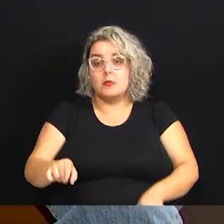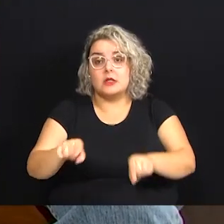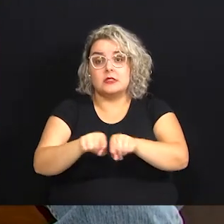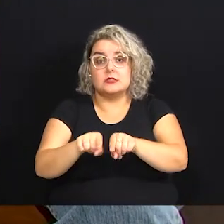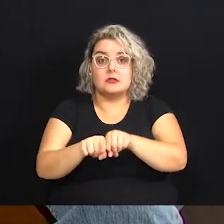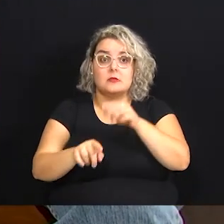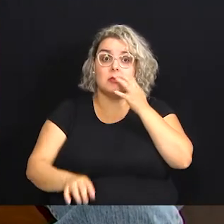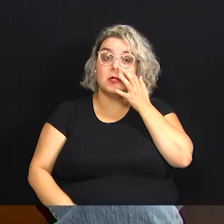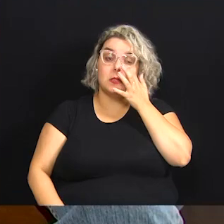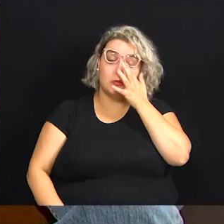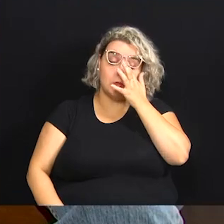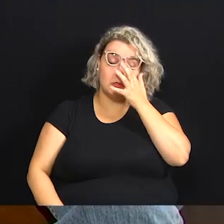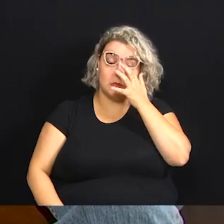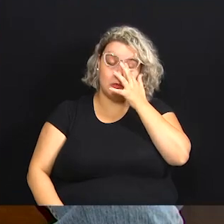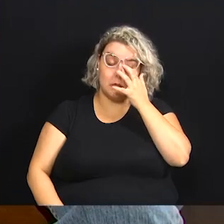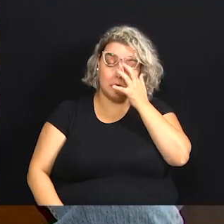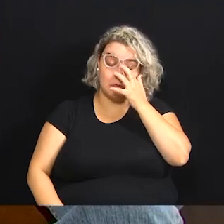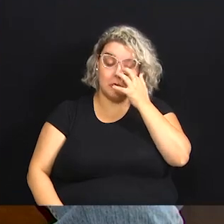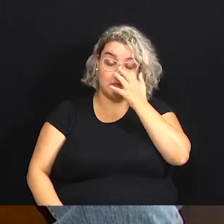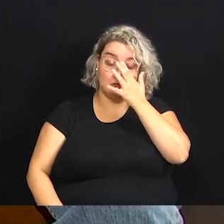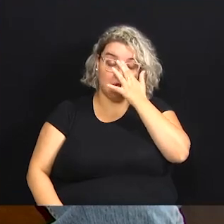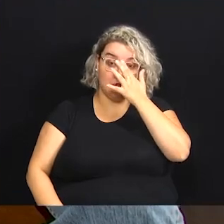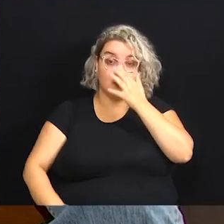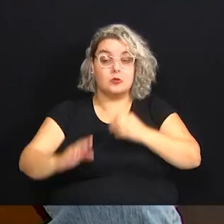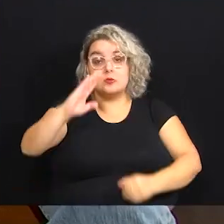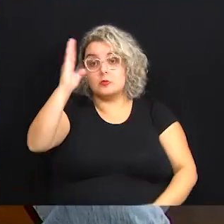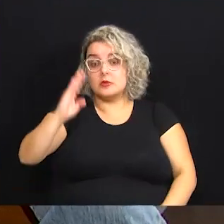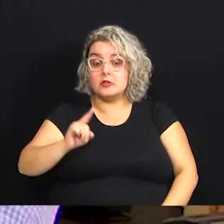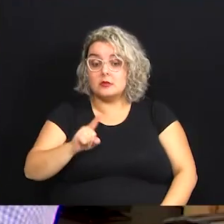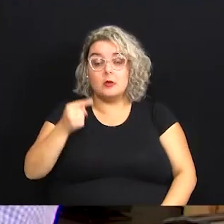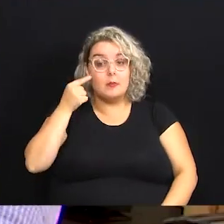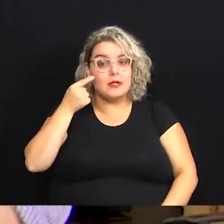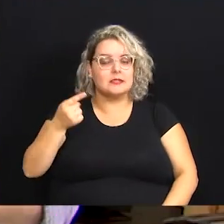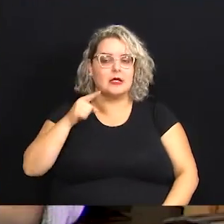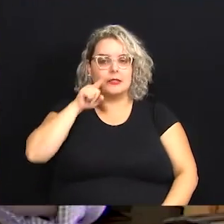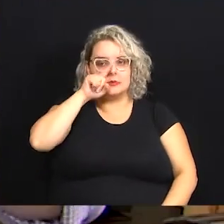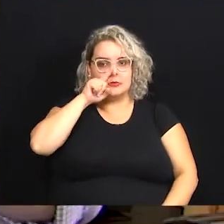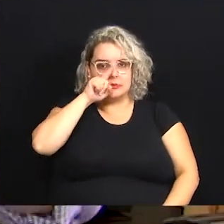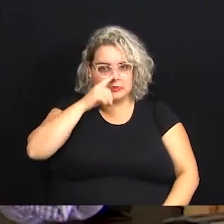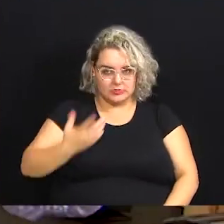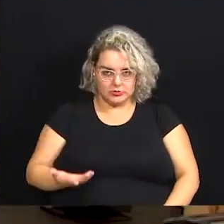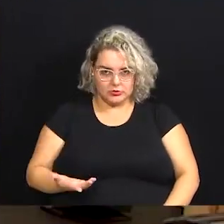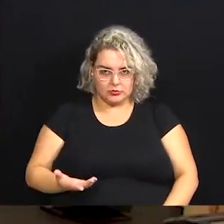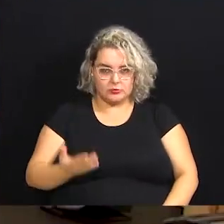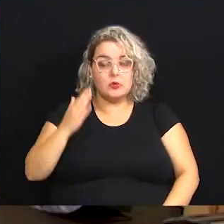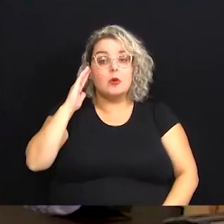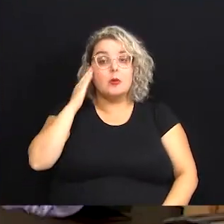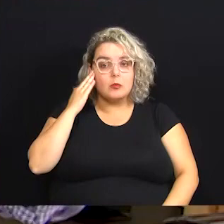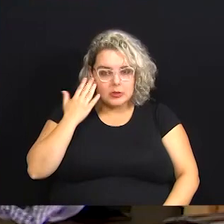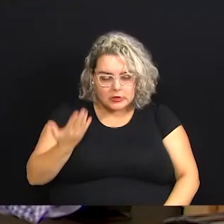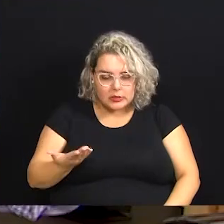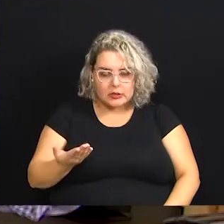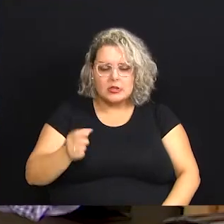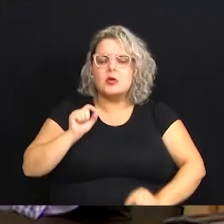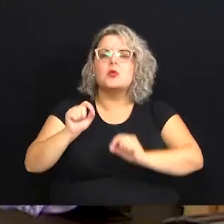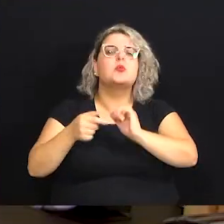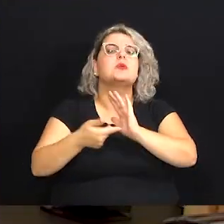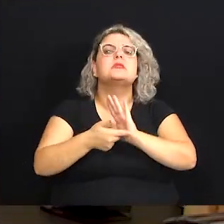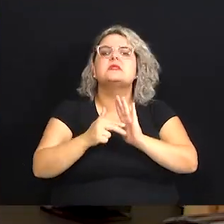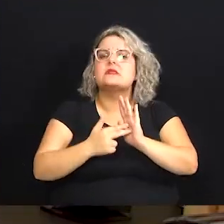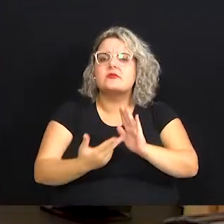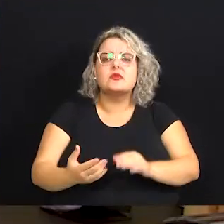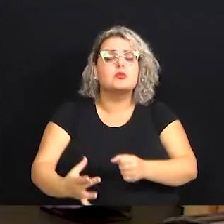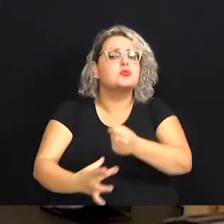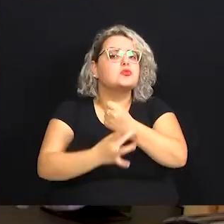existe a questão também do brasileiro não pensar no risco. Então, assim, vamos entender primeiro o que significa o seguro. Então,